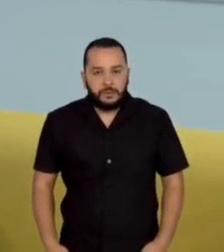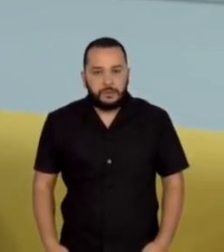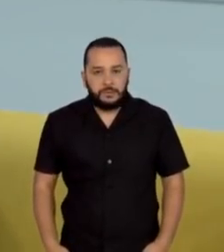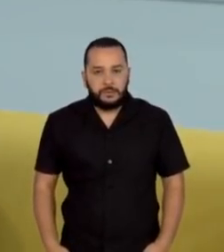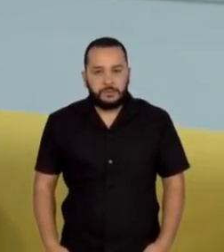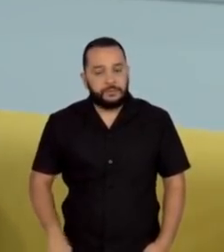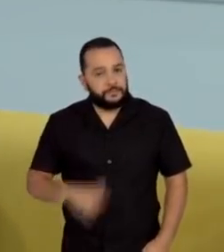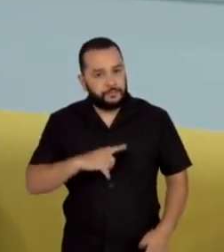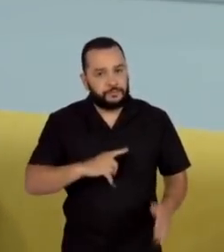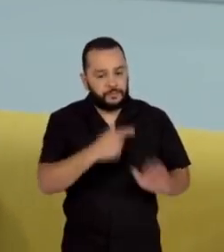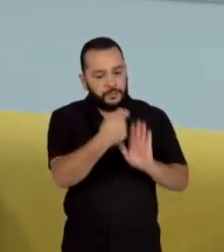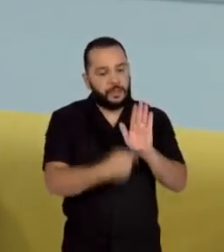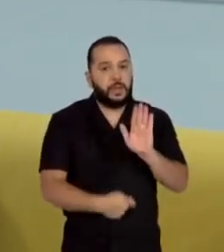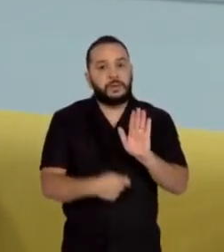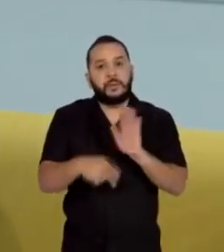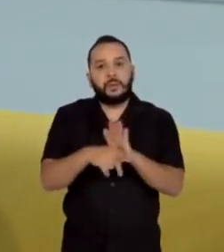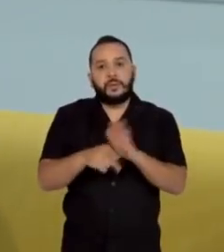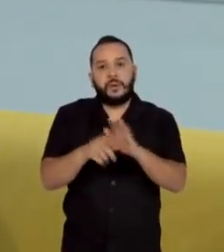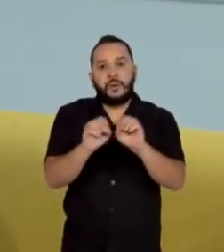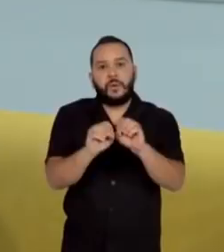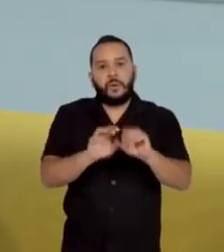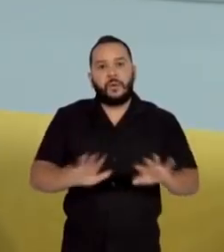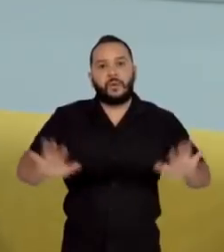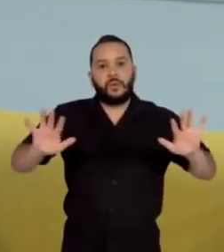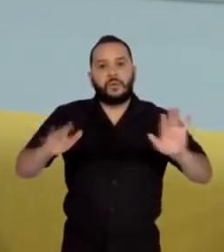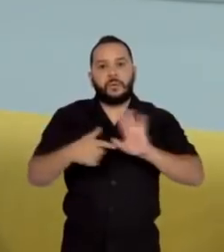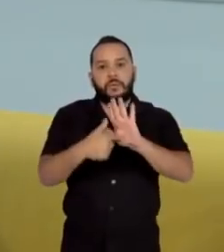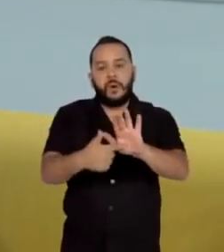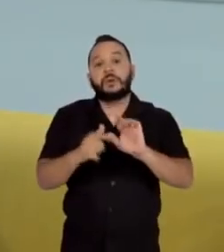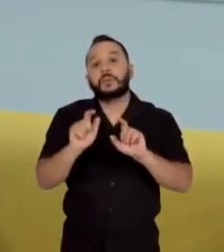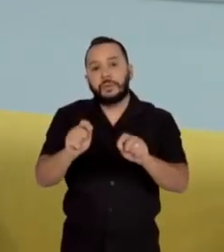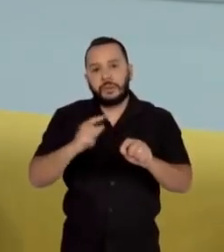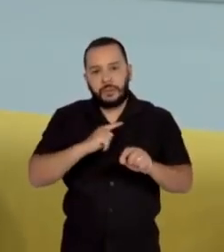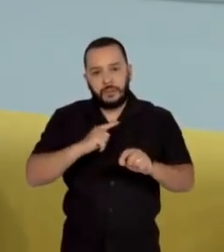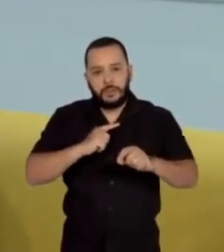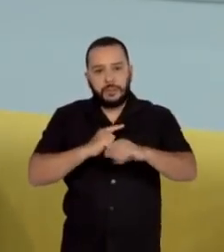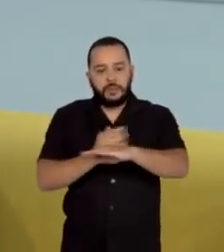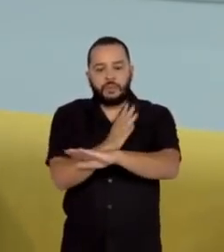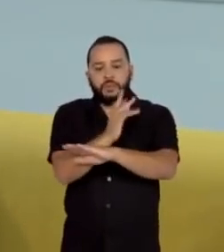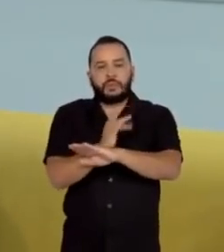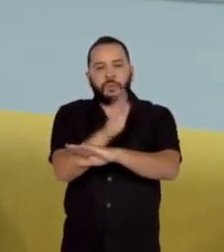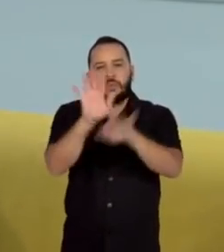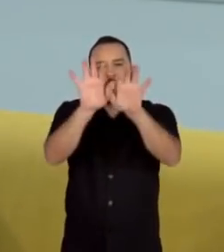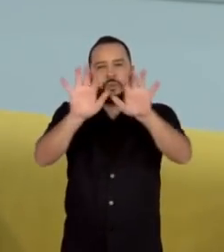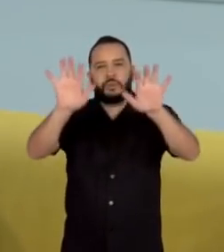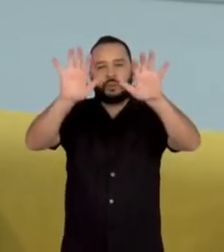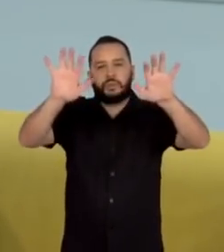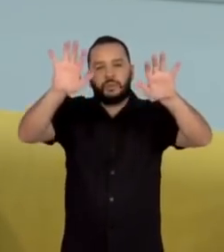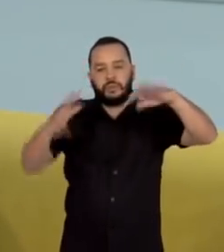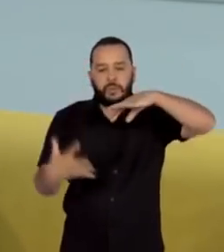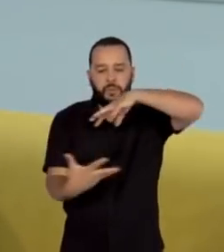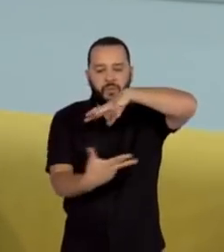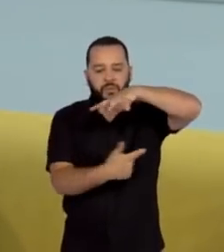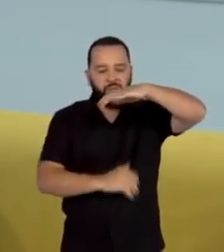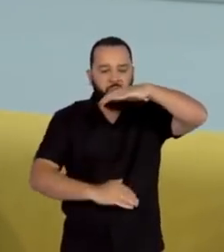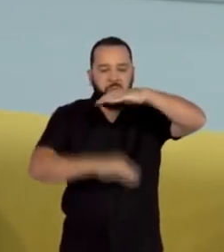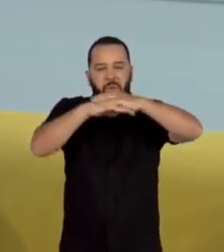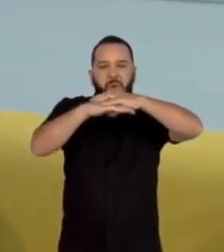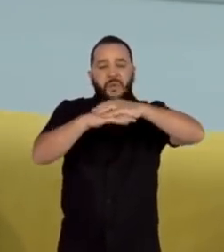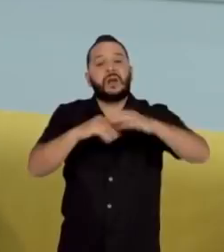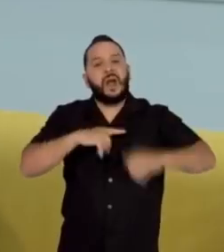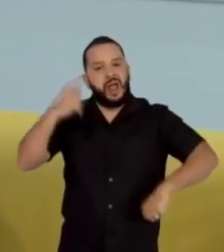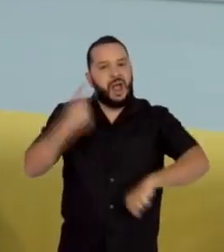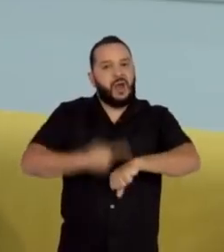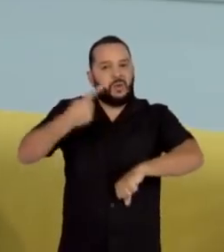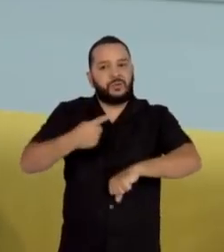Um relatório das Nações Unidas revela que as emissões de gases de efeito estufa atingiram novo recorde e